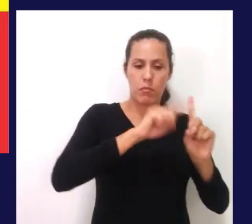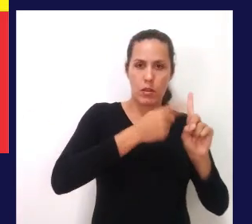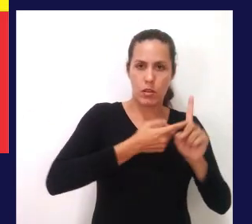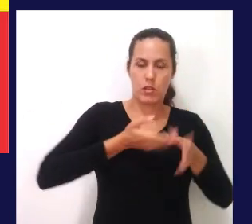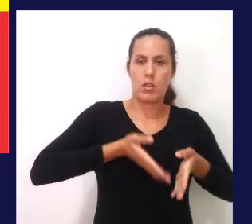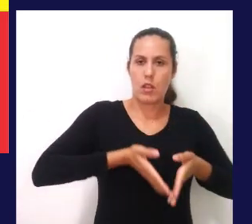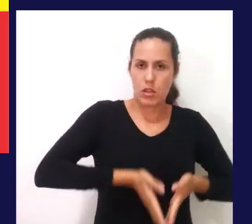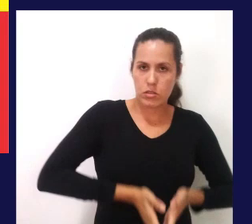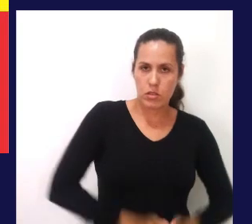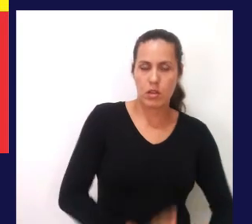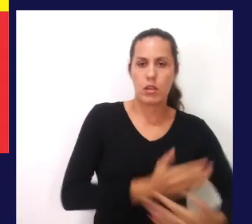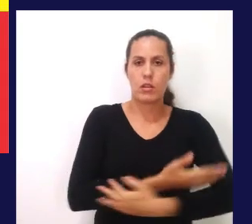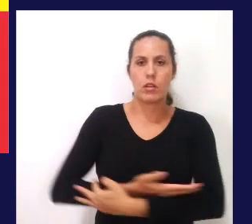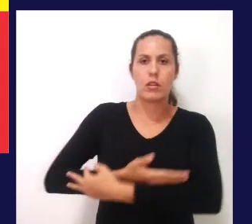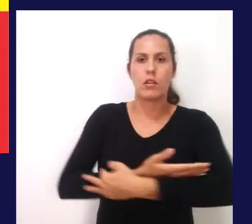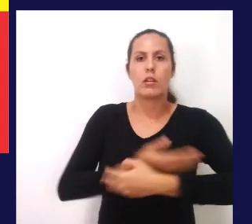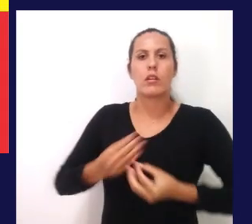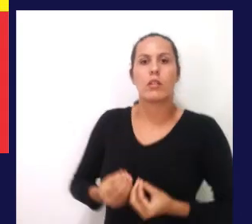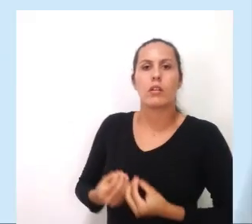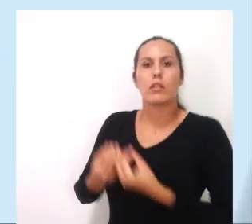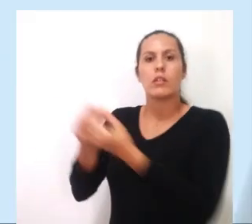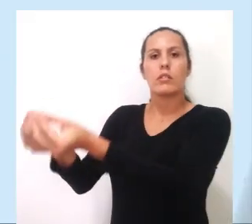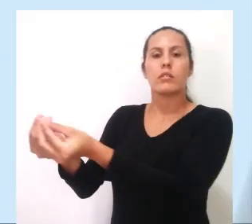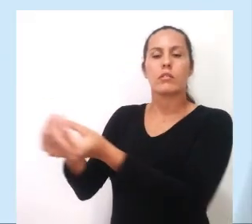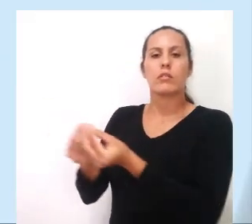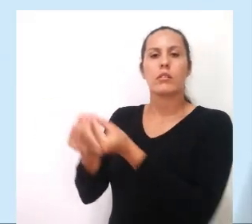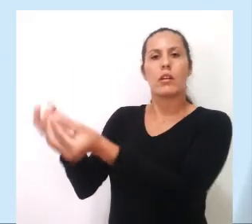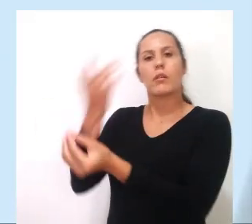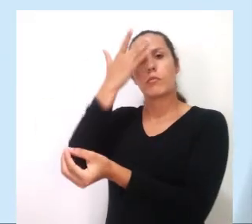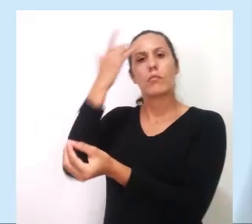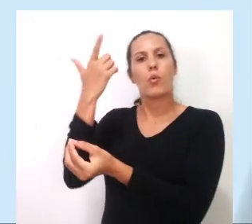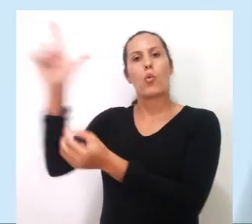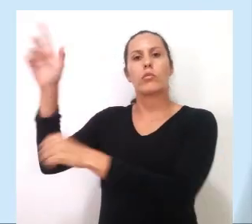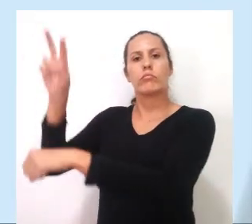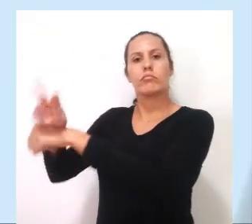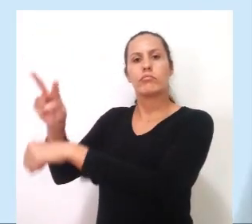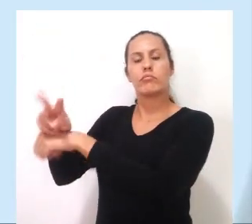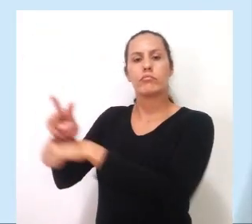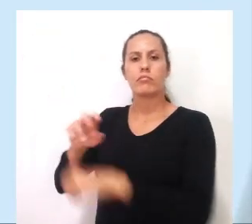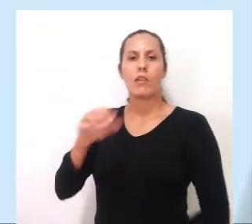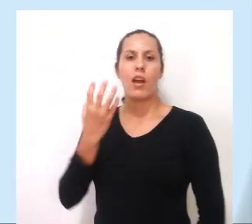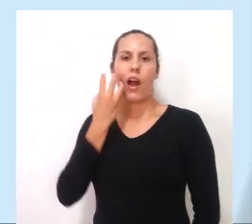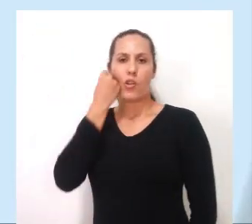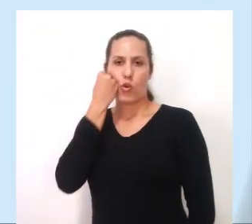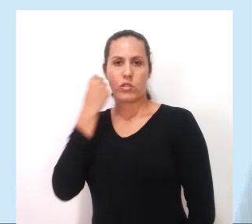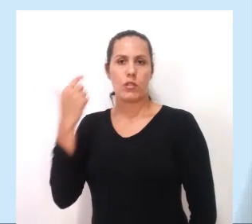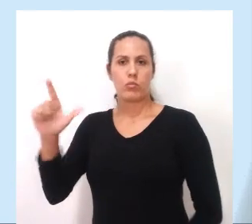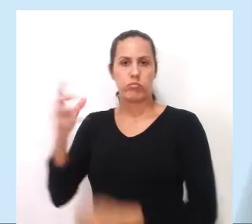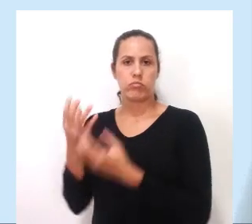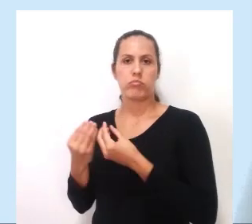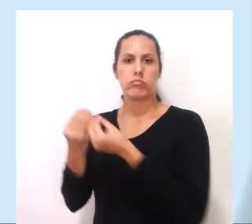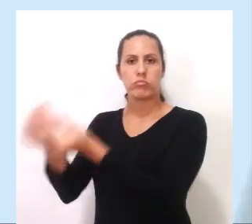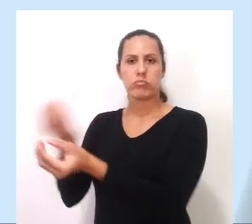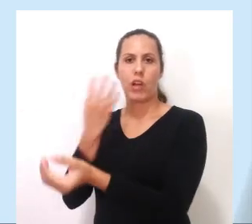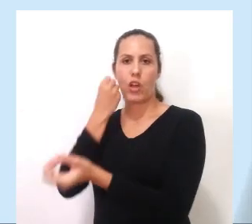para adoção, né? Ela está ali gerando, se ela está gerando, ela vai criar um laço